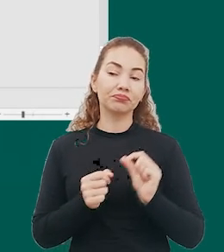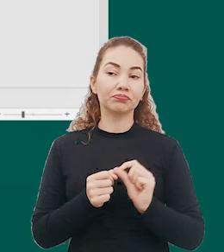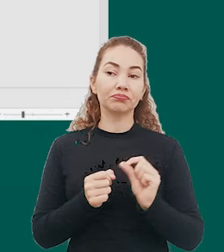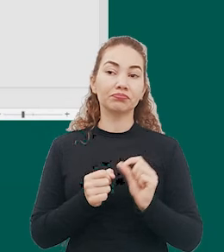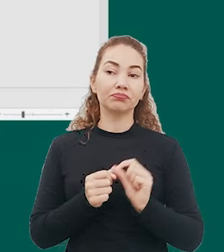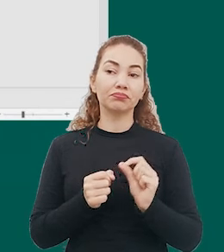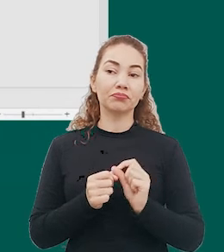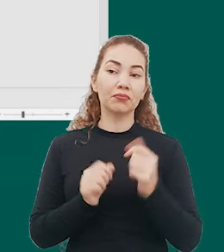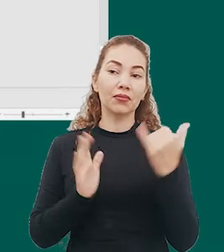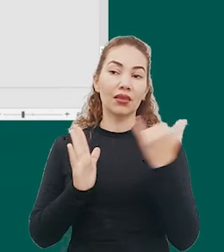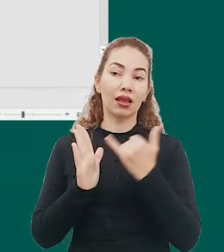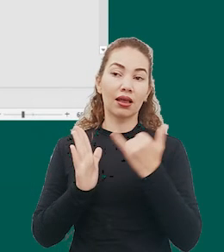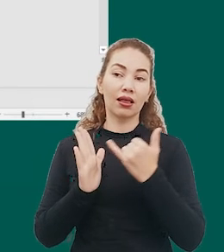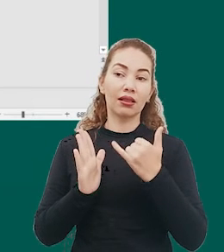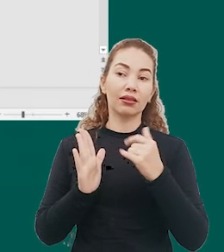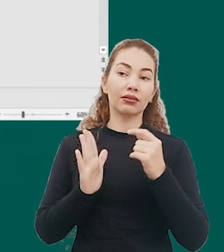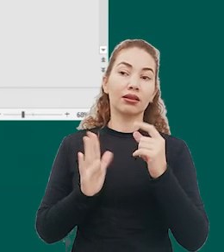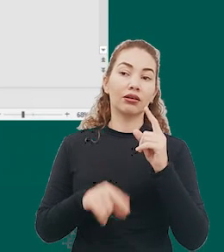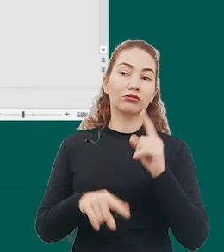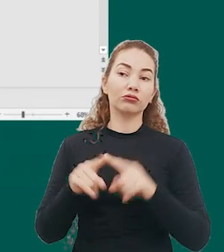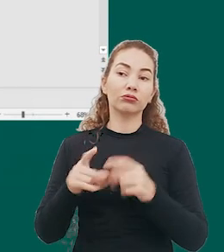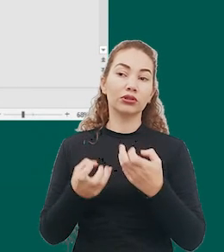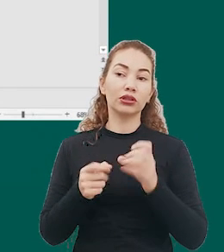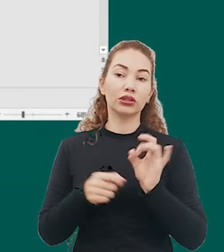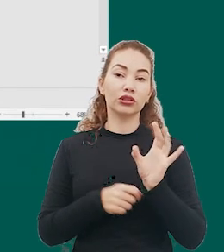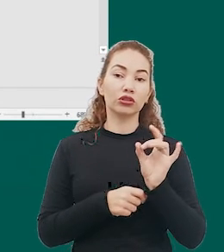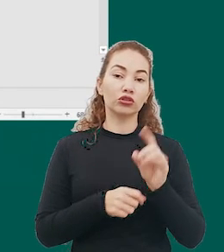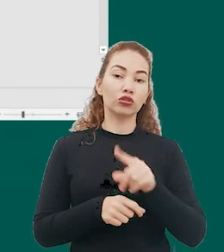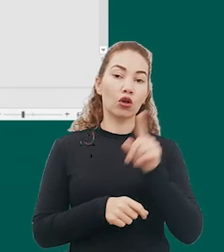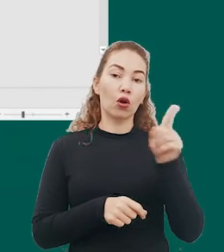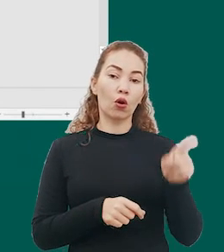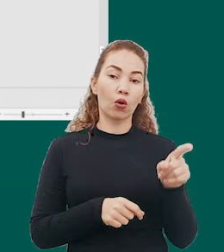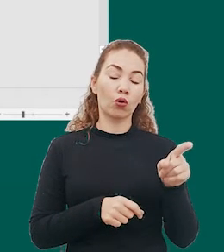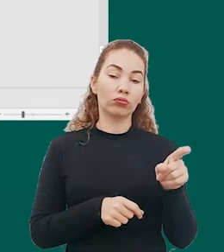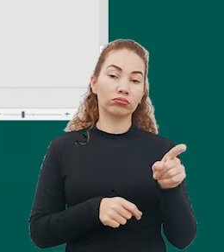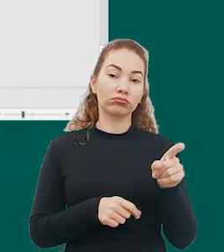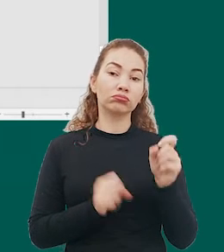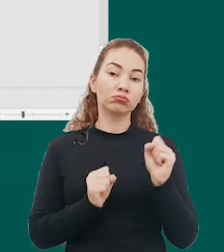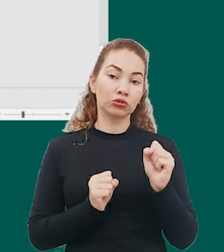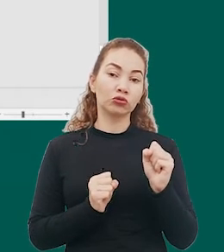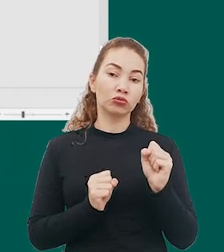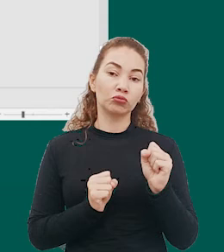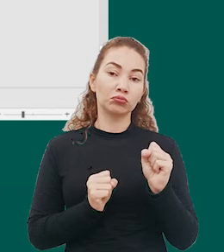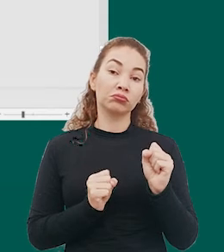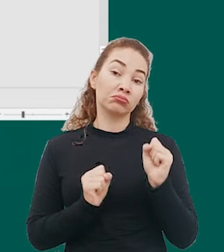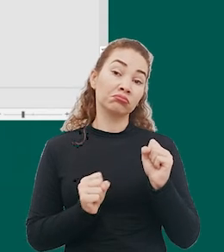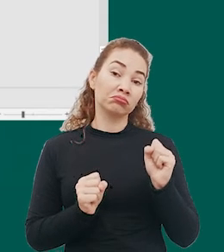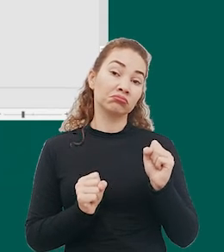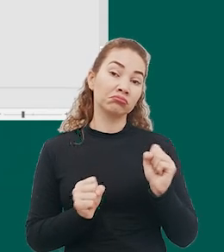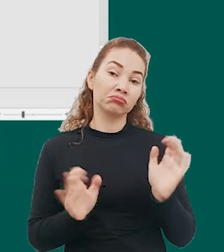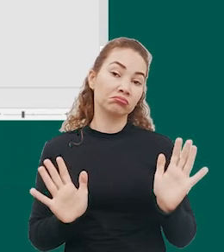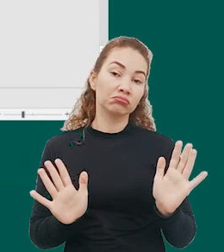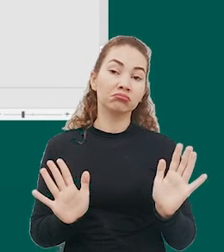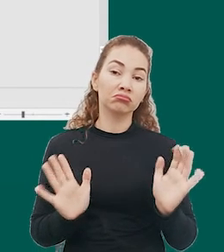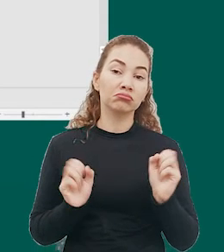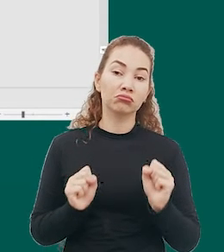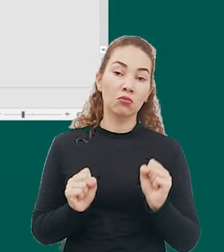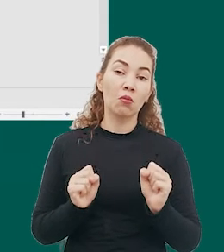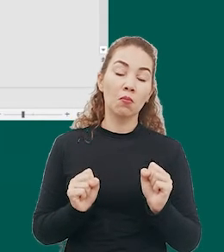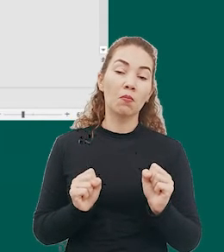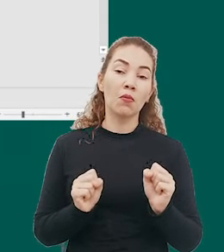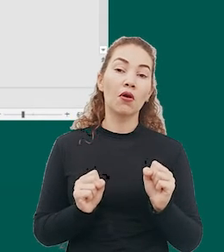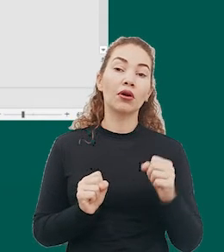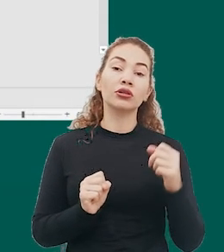colocar dados lá na minha declaração de bens. Quero que fique só na declaração de um dos cônjuges. Posso? Pode. Sim. Daí,